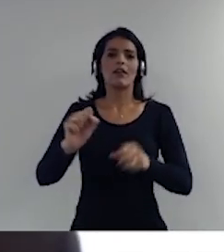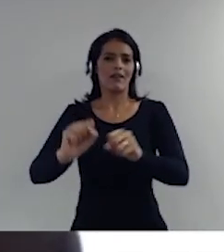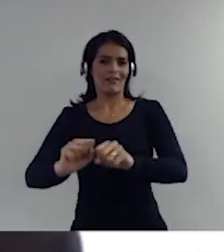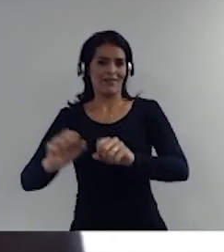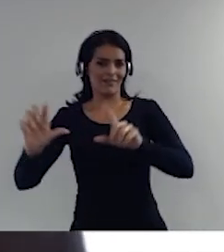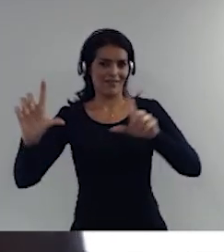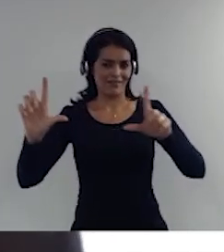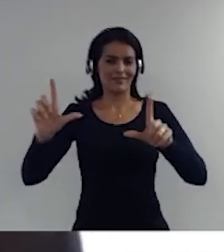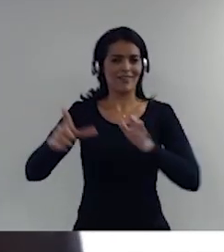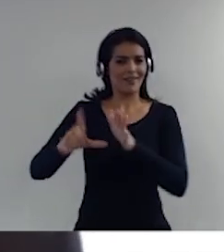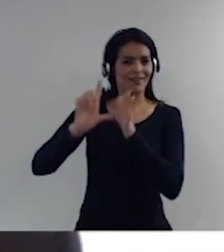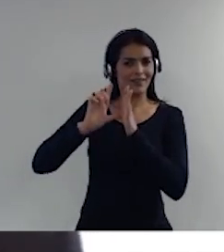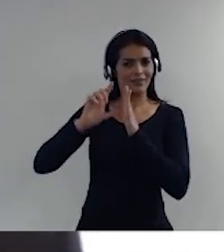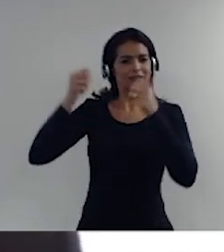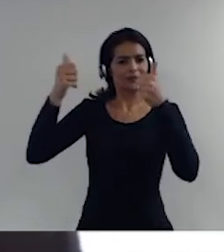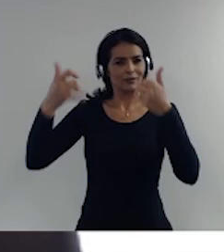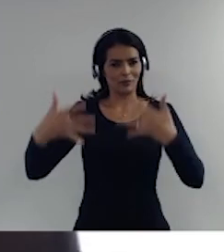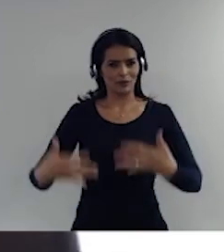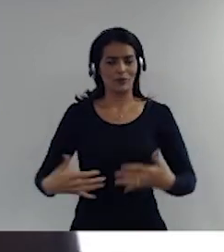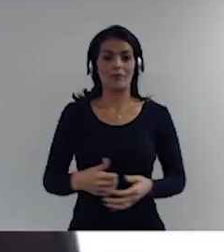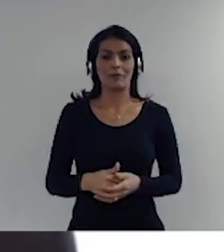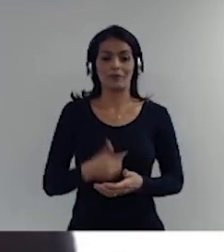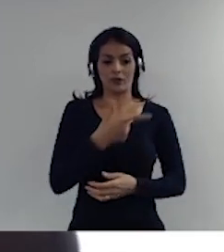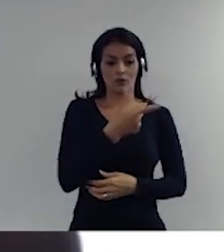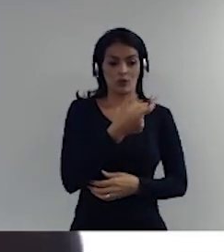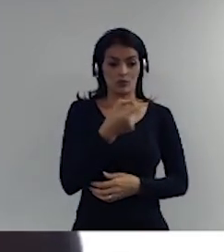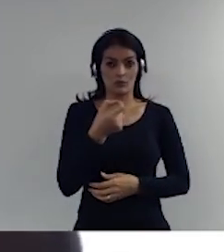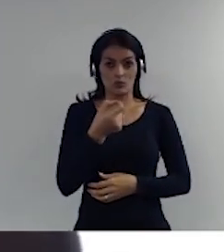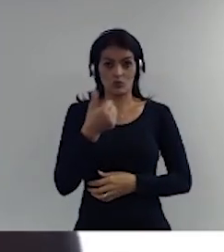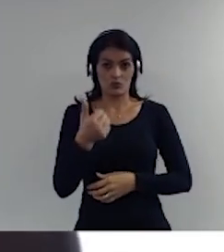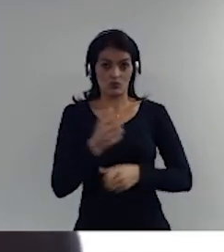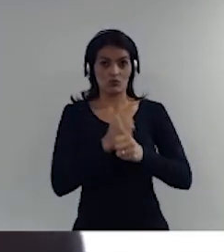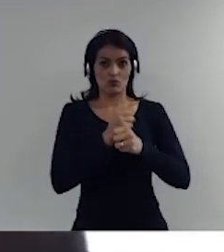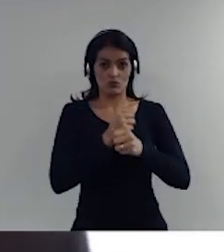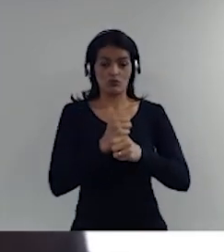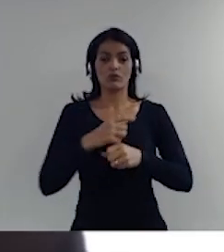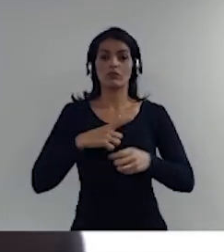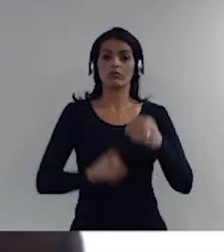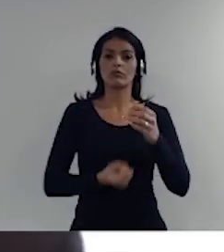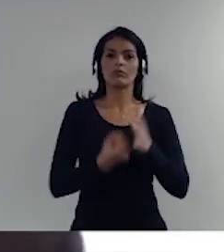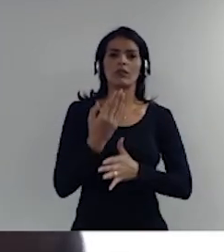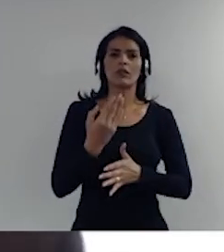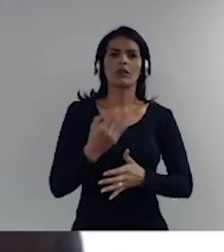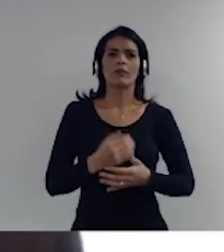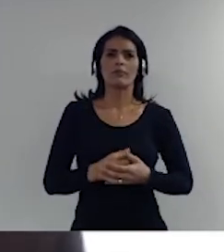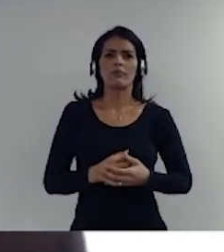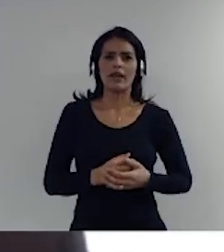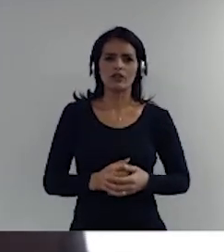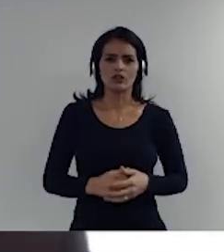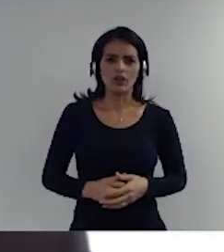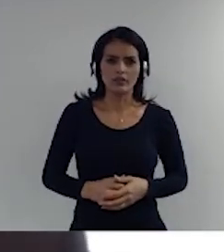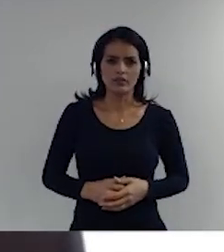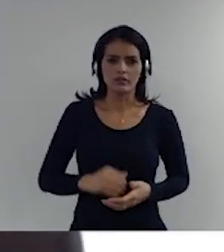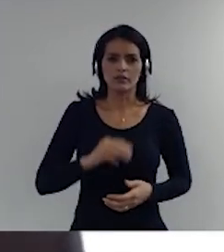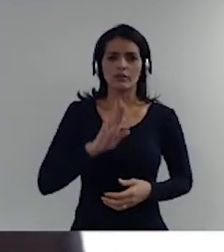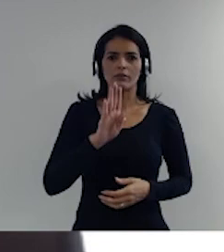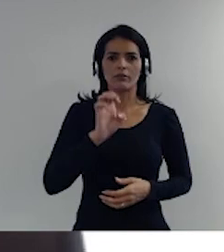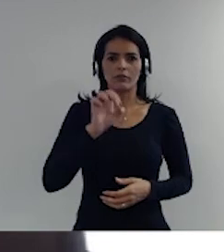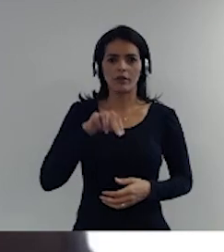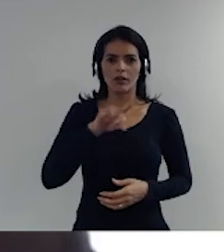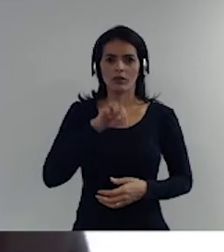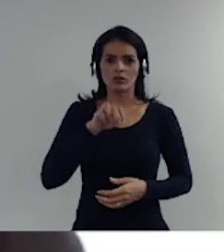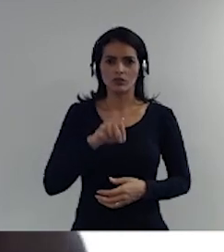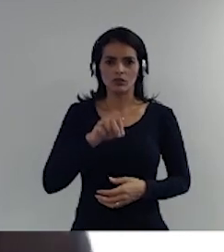também, em 2001, originou Sarbanes-Oxley como uma resposta. Em 2008,